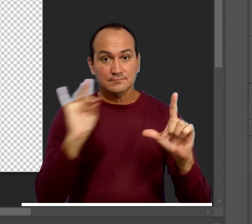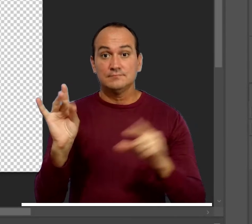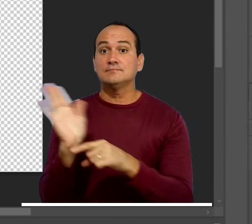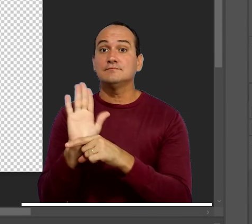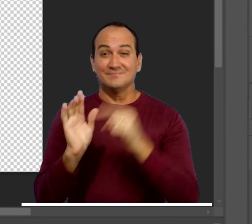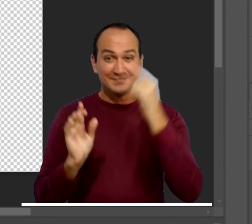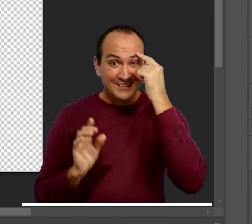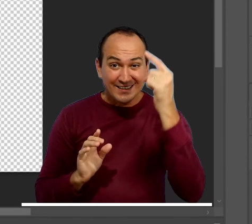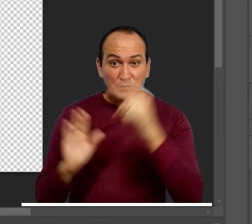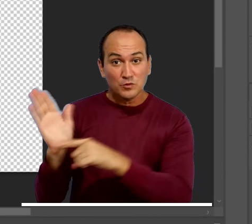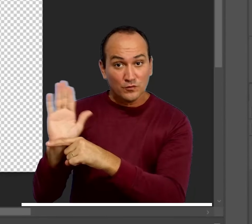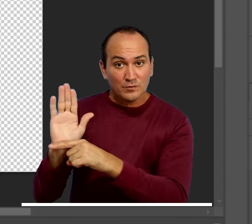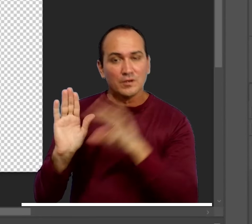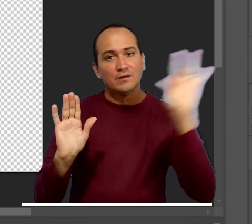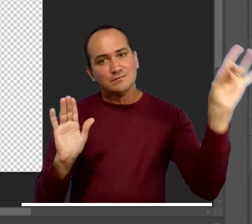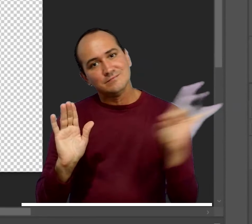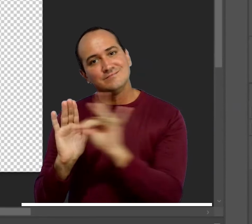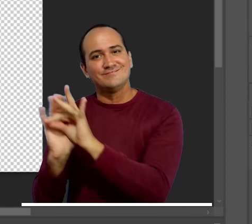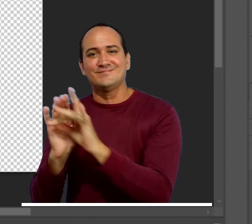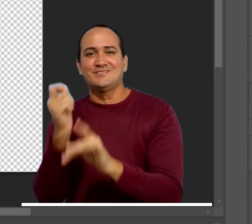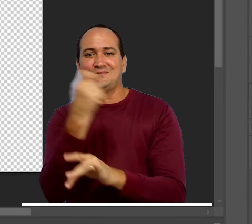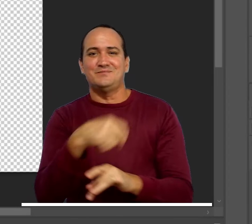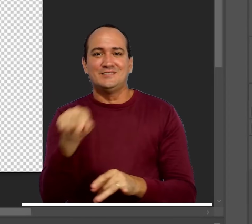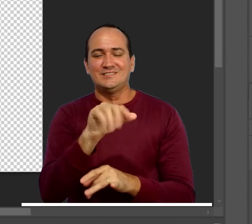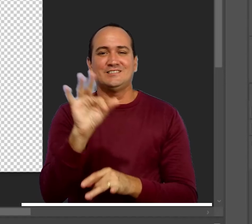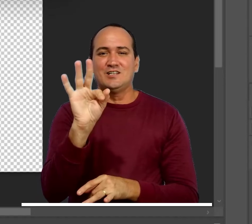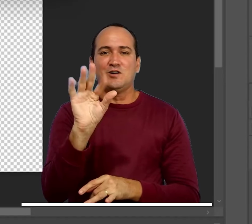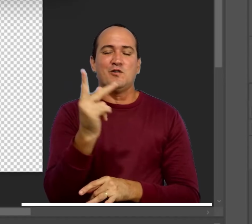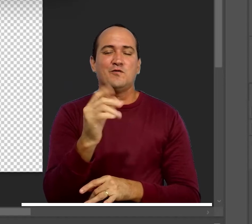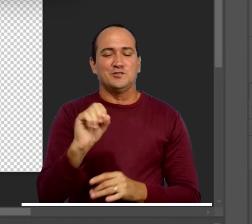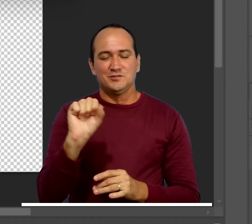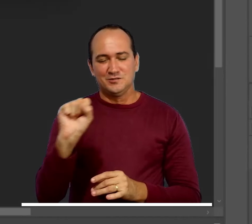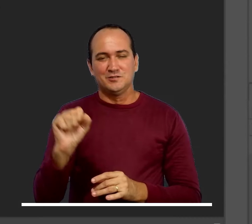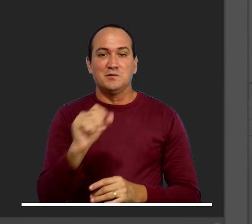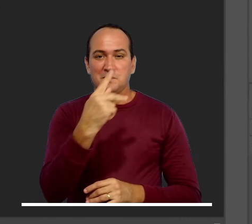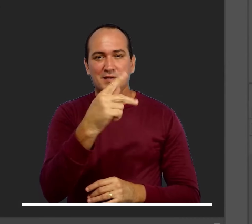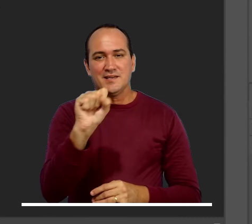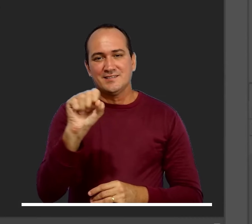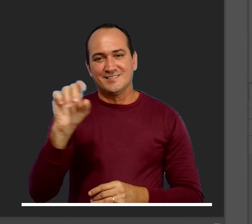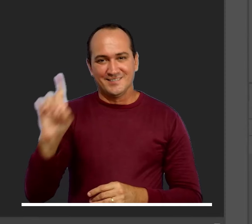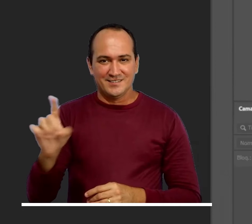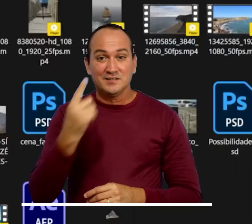no meu vídeo, tá? Eu, novamente não preciso mais do Photoshop, eu vou fechar aqui.